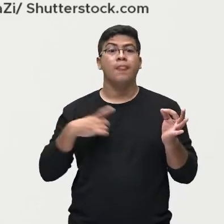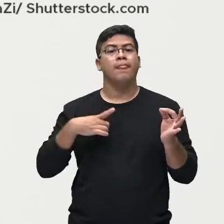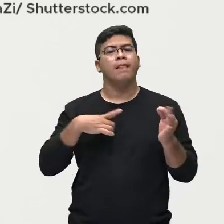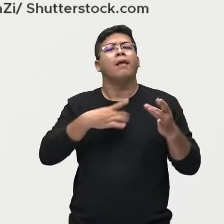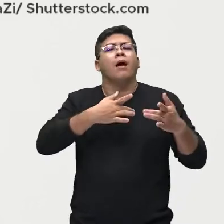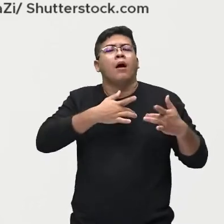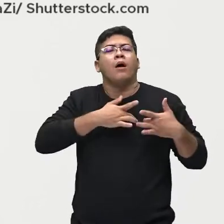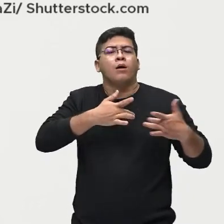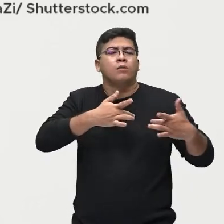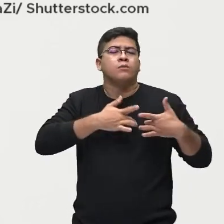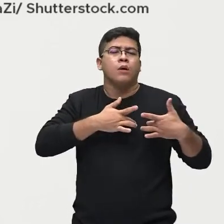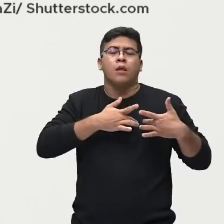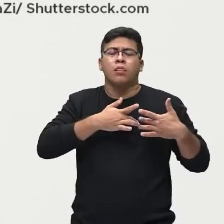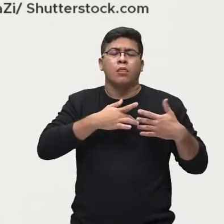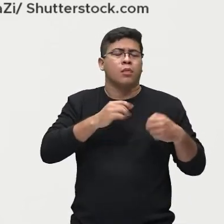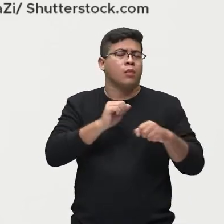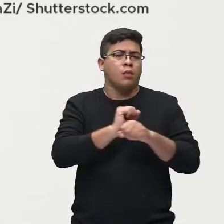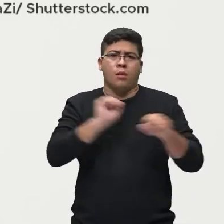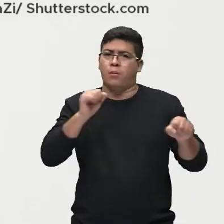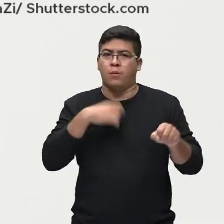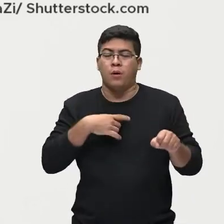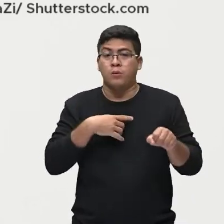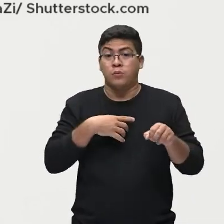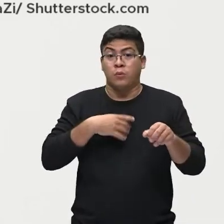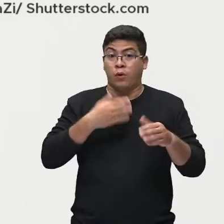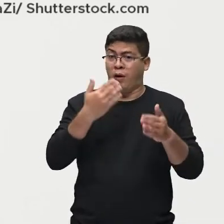pseudo-compaixão. Ok?